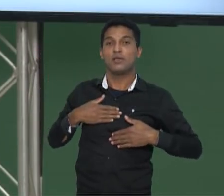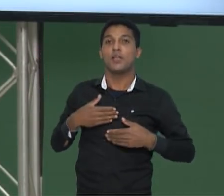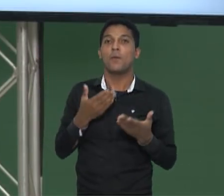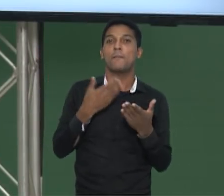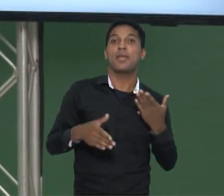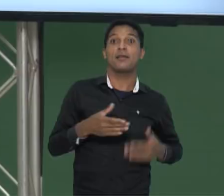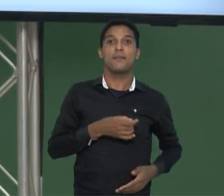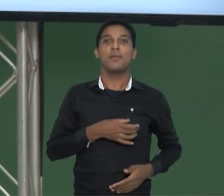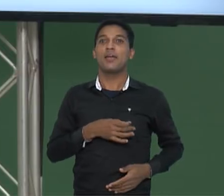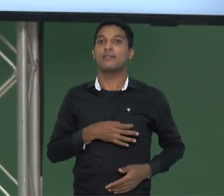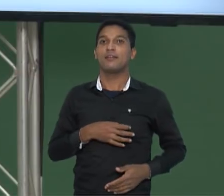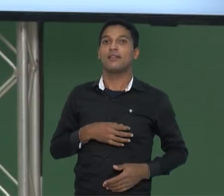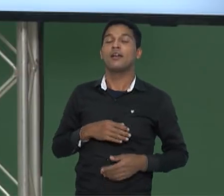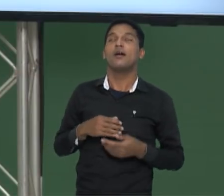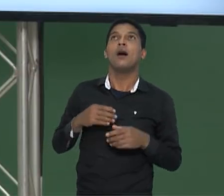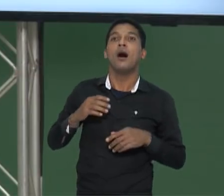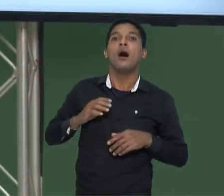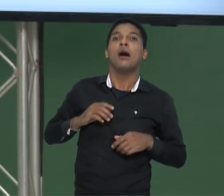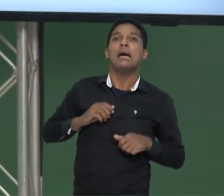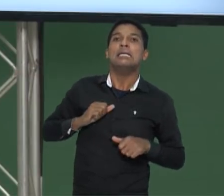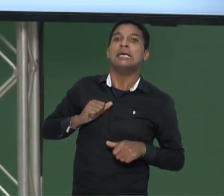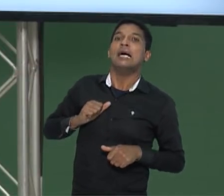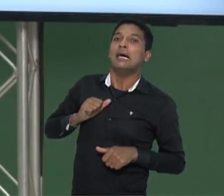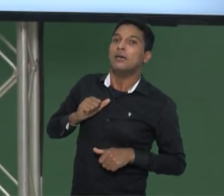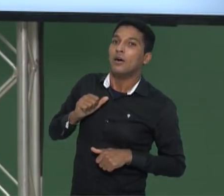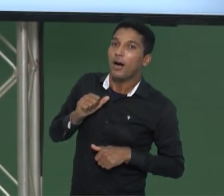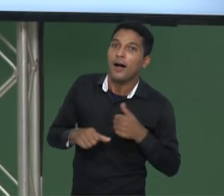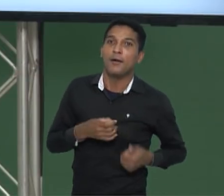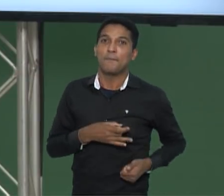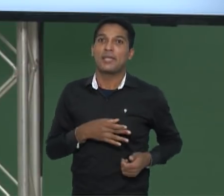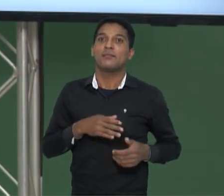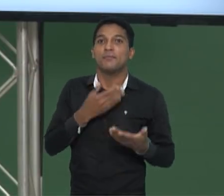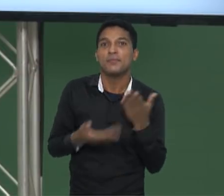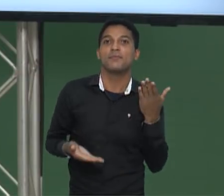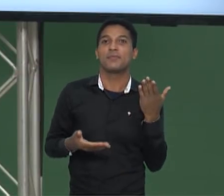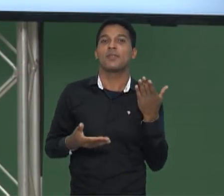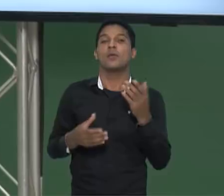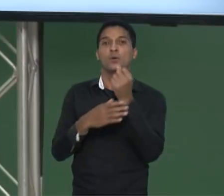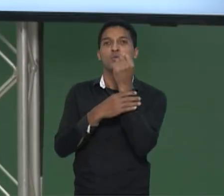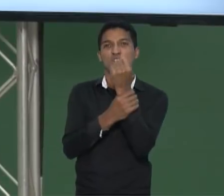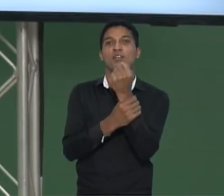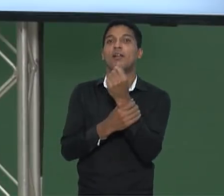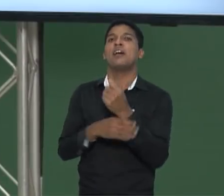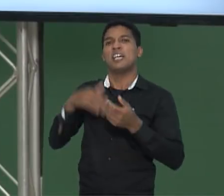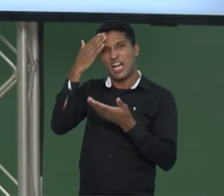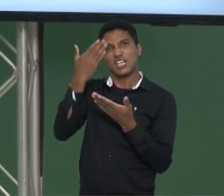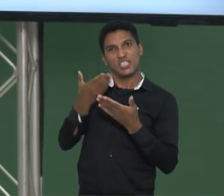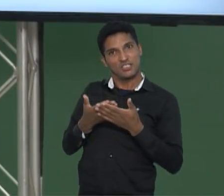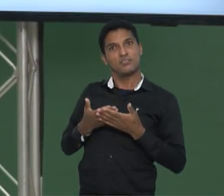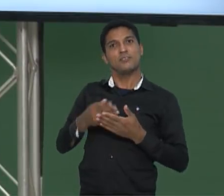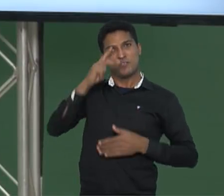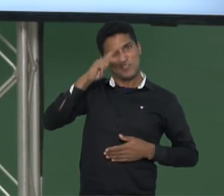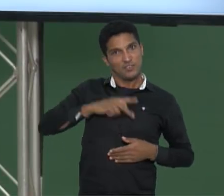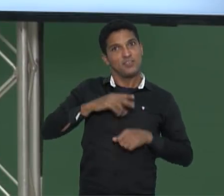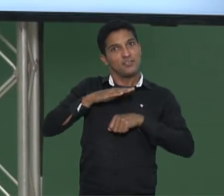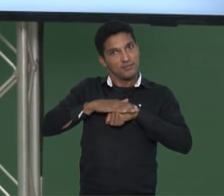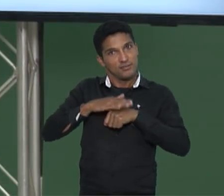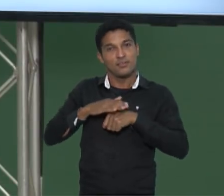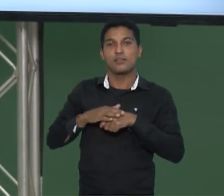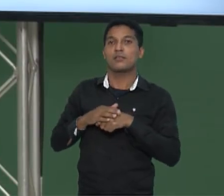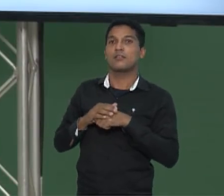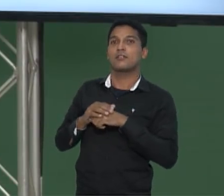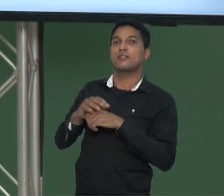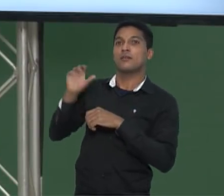meus medos, né? Eu acabo ficando mais seguro, acredito mais em mim mesmo. Melhora